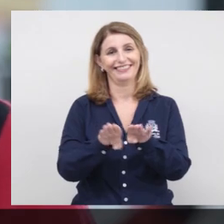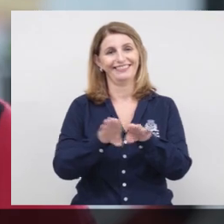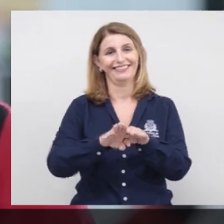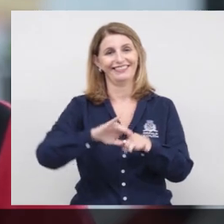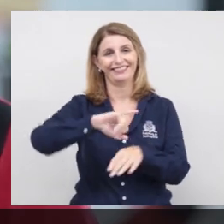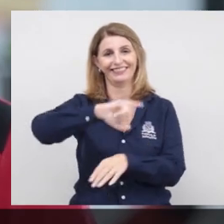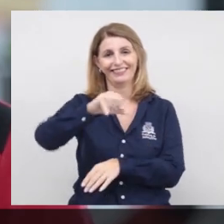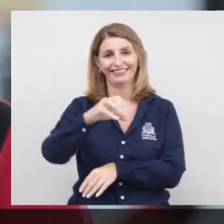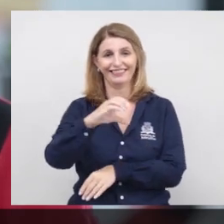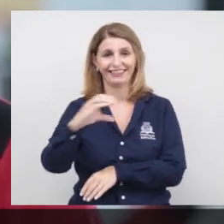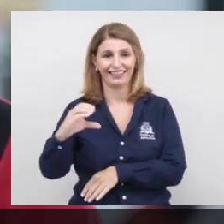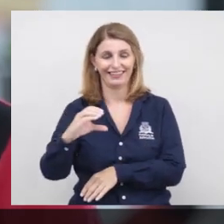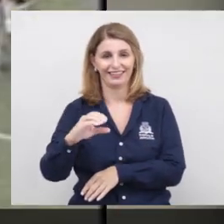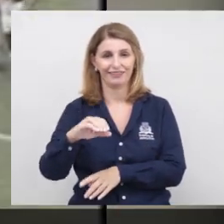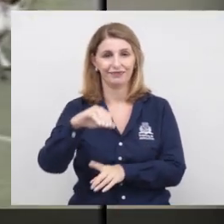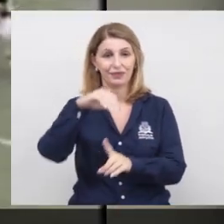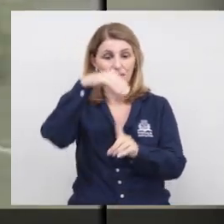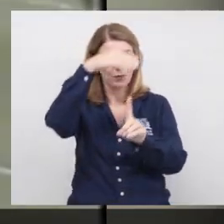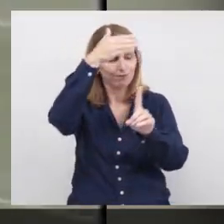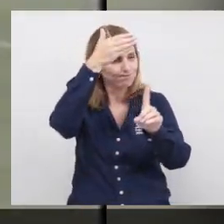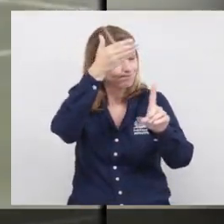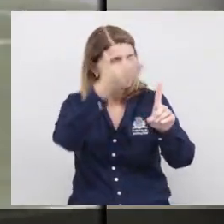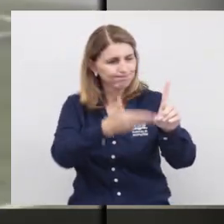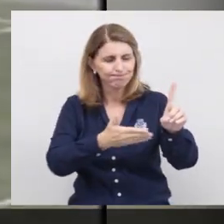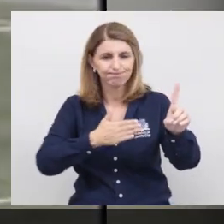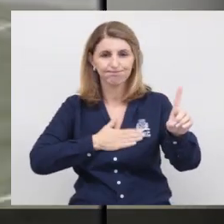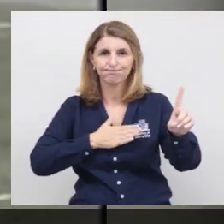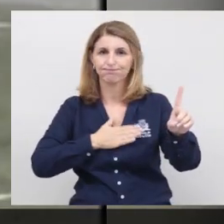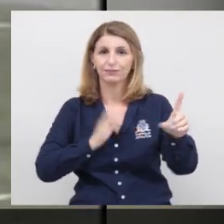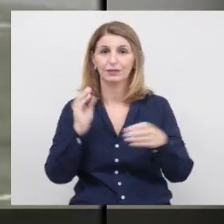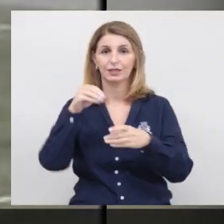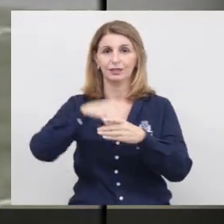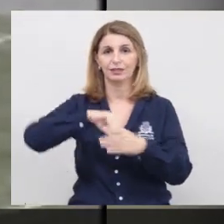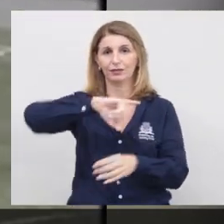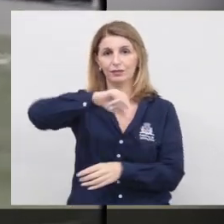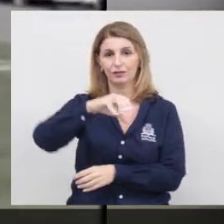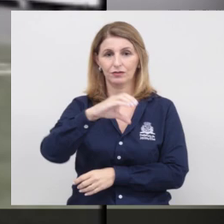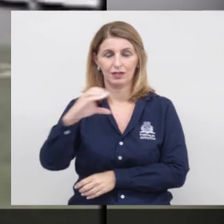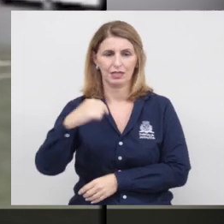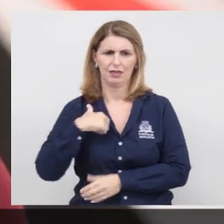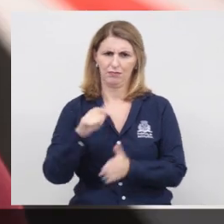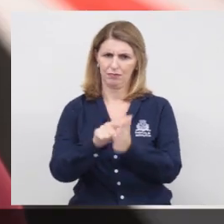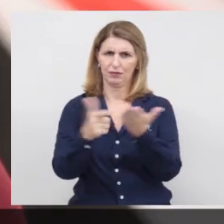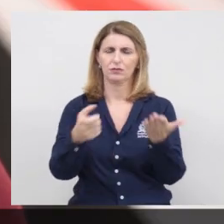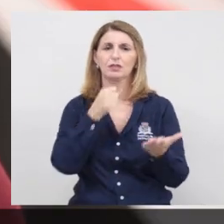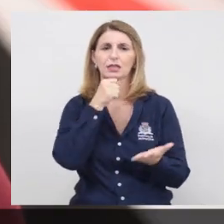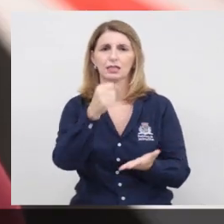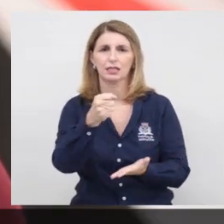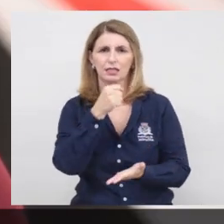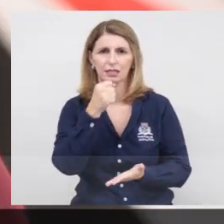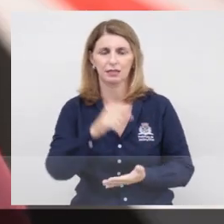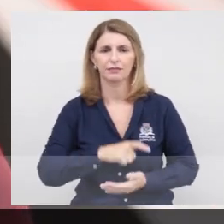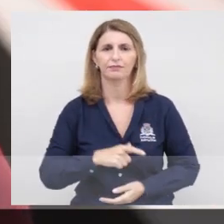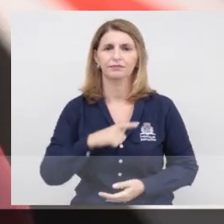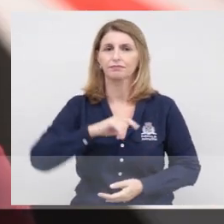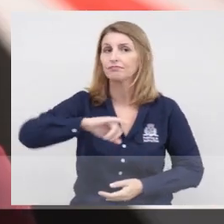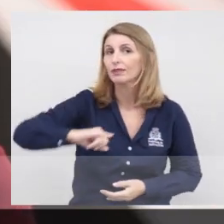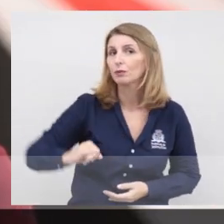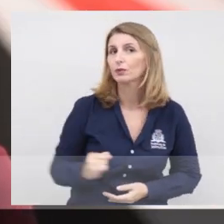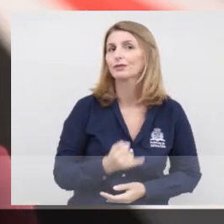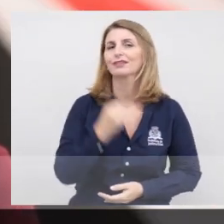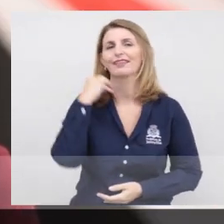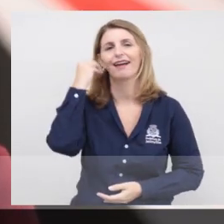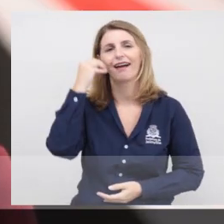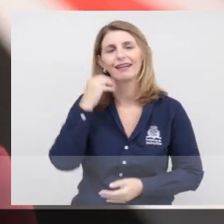fora de Campo pelo Joinville Esporte Clube Um ídolo unânime dentro do Jack como jornalista eu tive